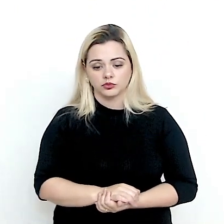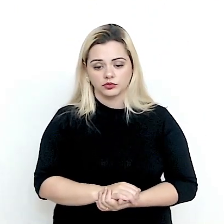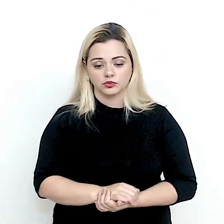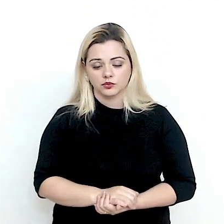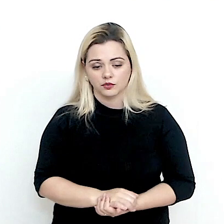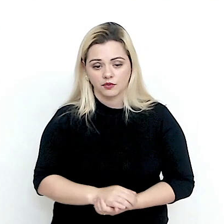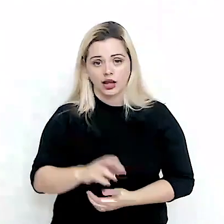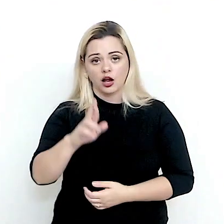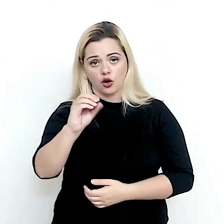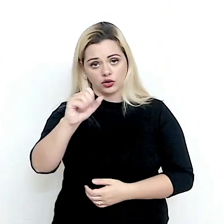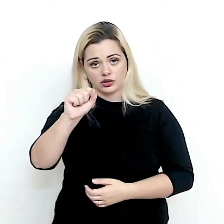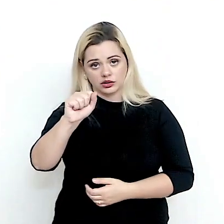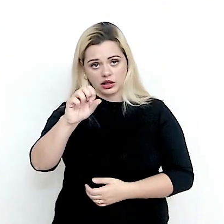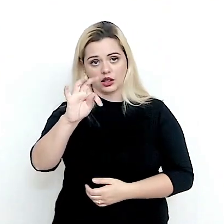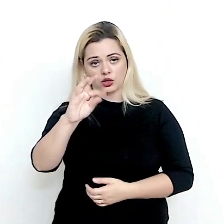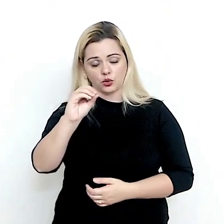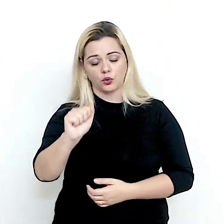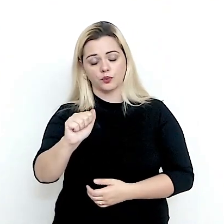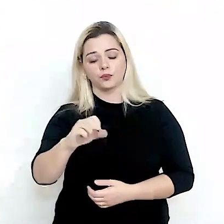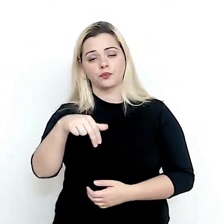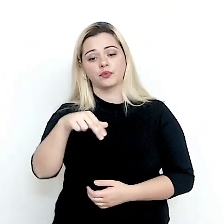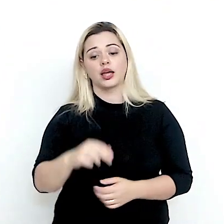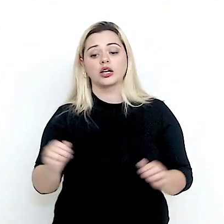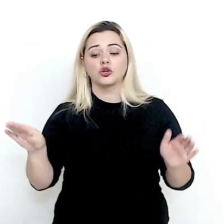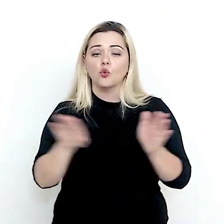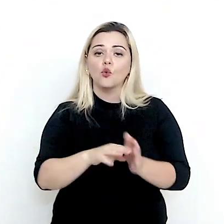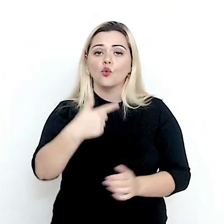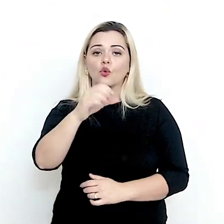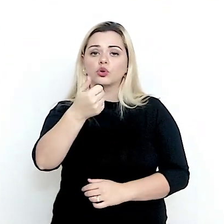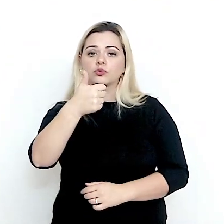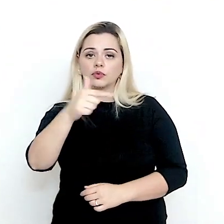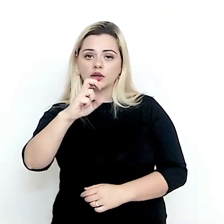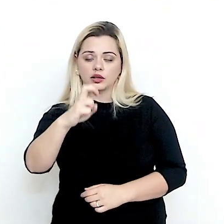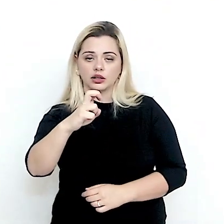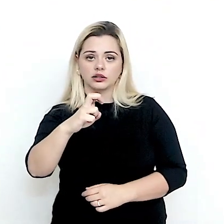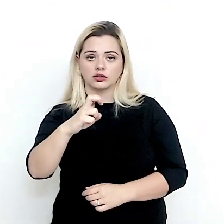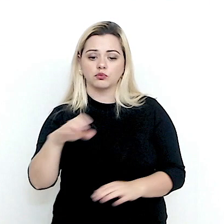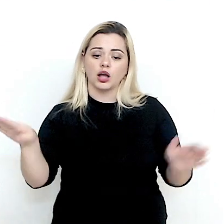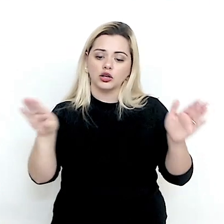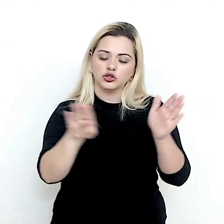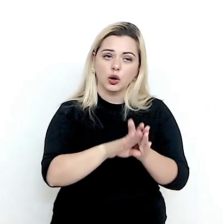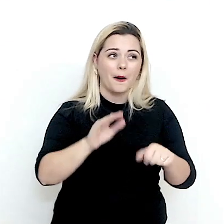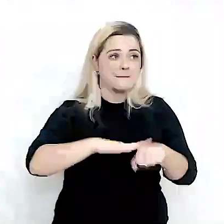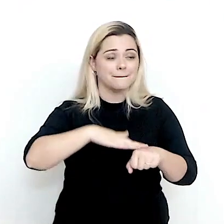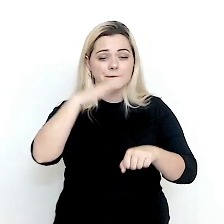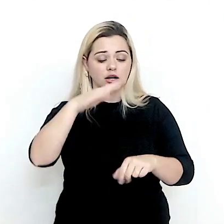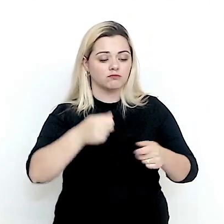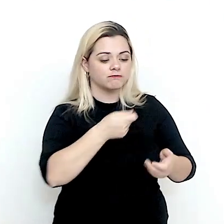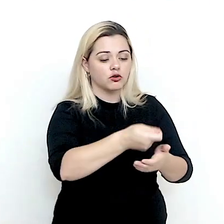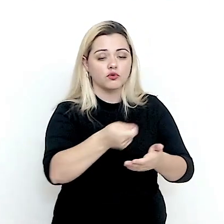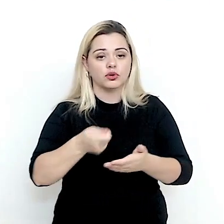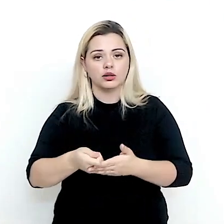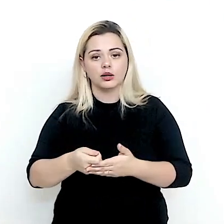A Rosatom tornou-se desde 2015 um dos maiores fornecedores de radioisótopos utilizados na